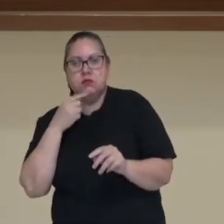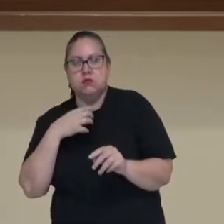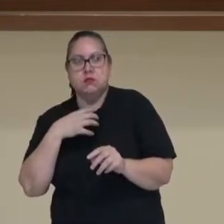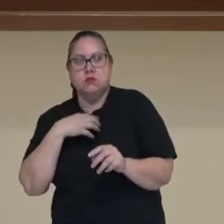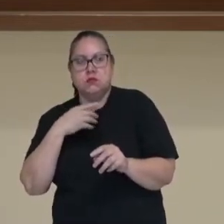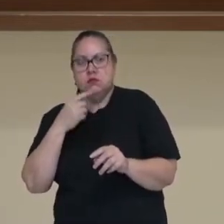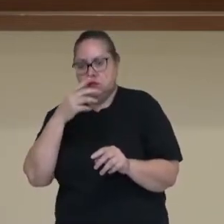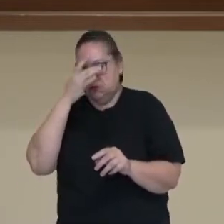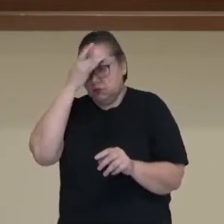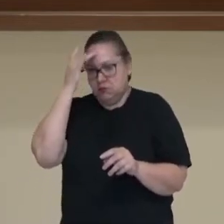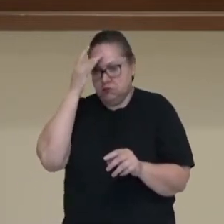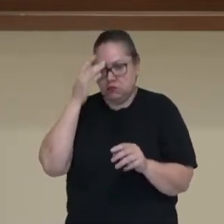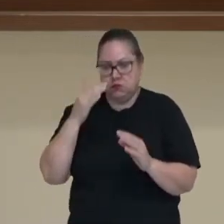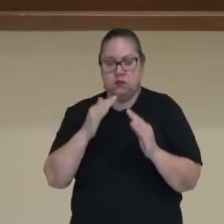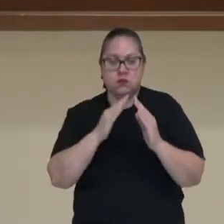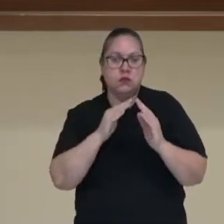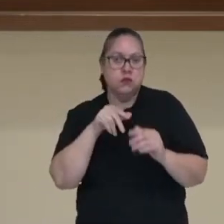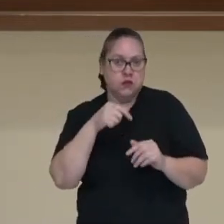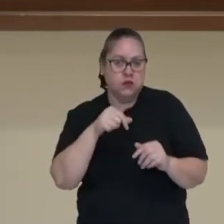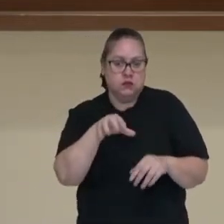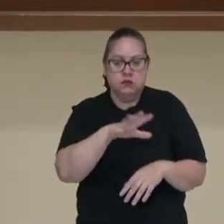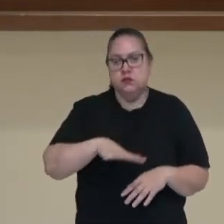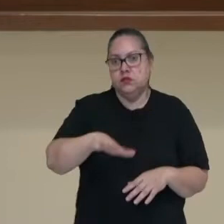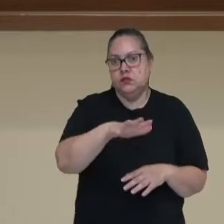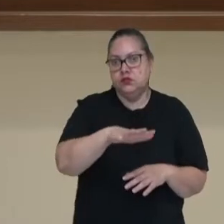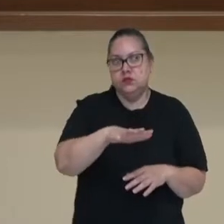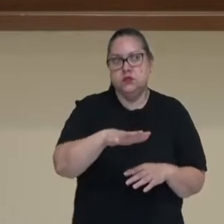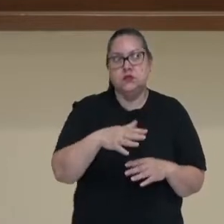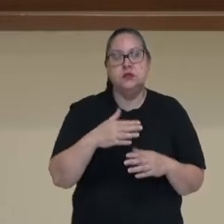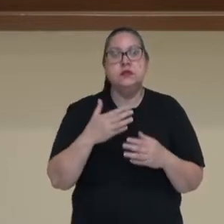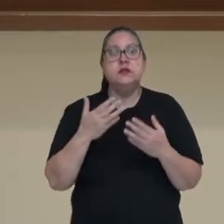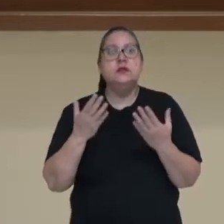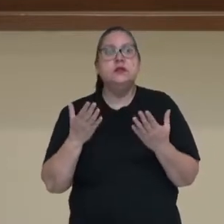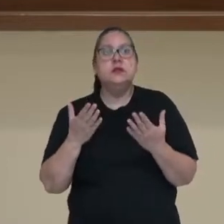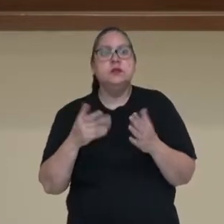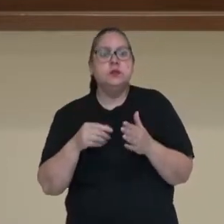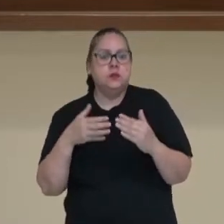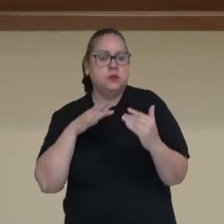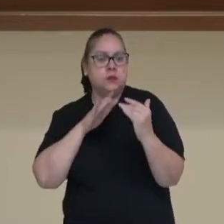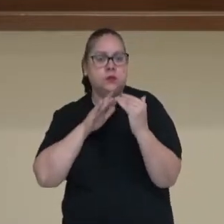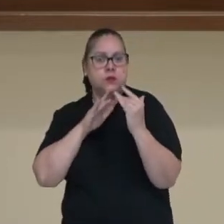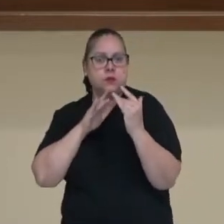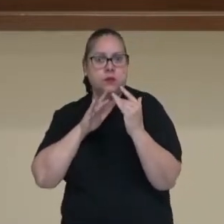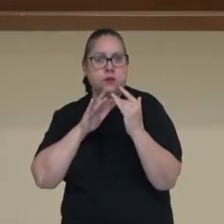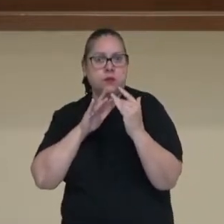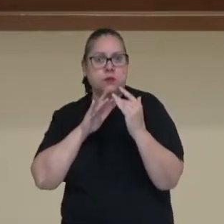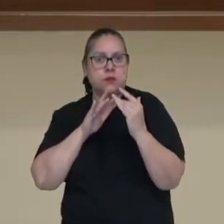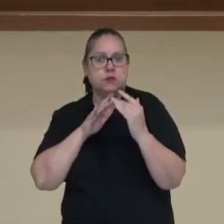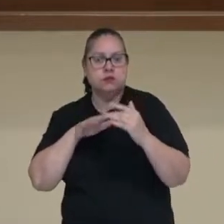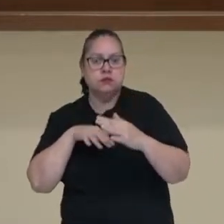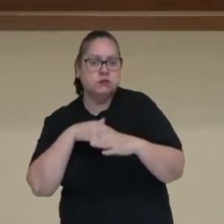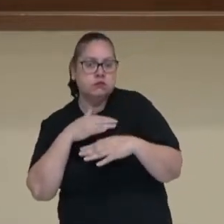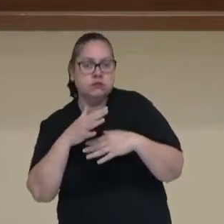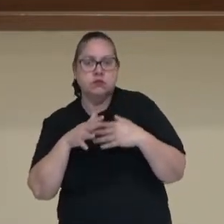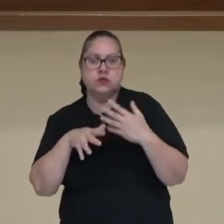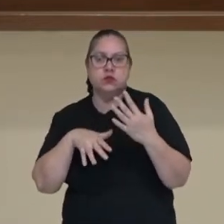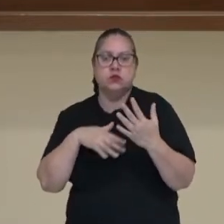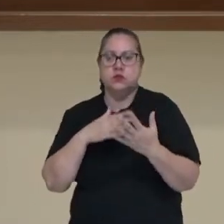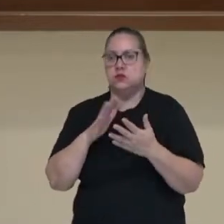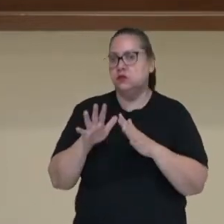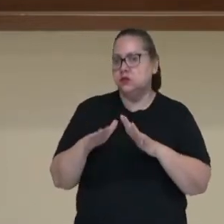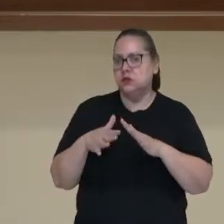as pessoas que estavam ali morando naquela região. E o primeiro contato é considerado, inclusive, amistoso, sem